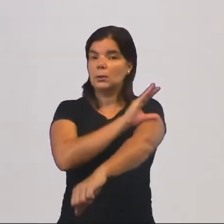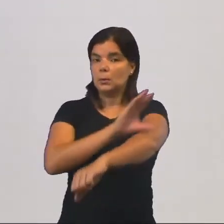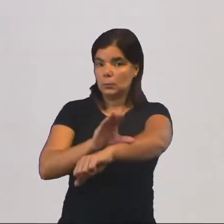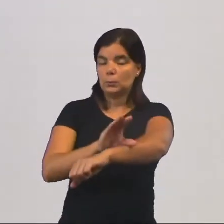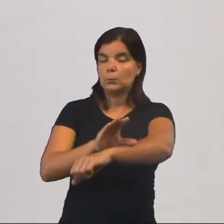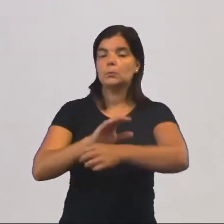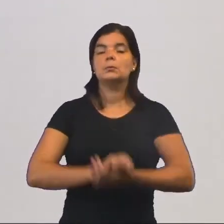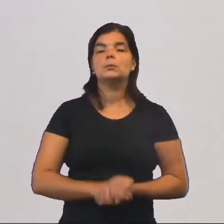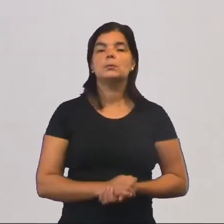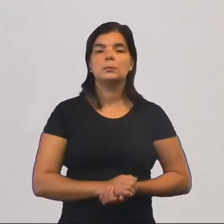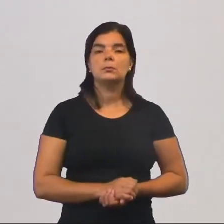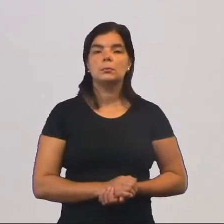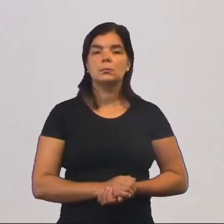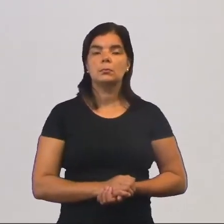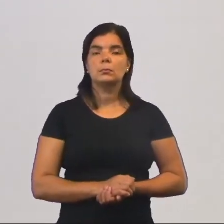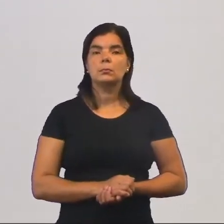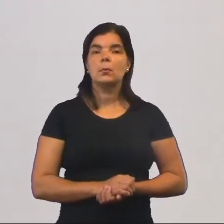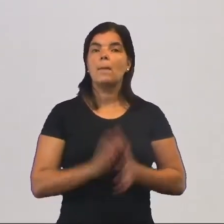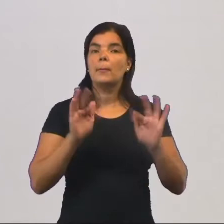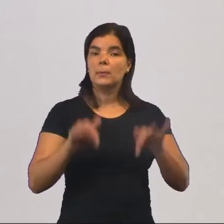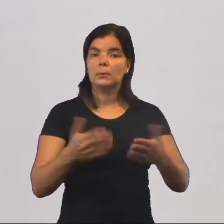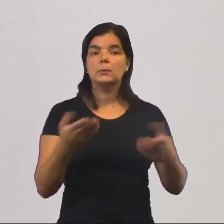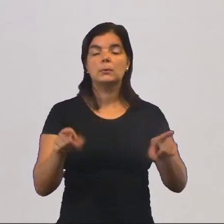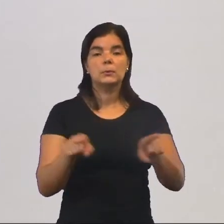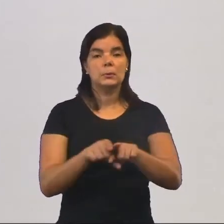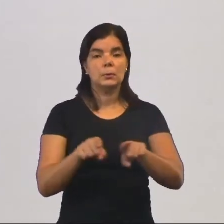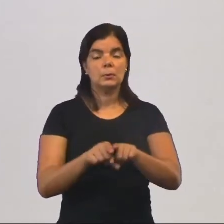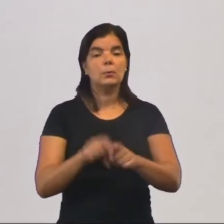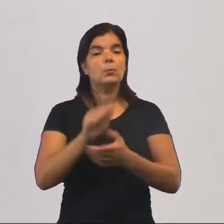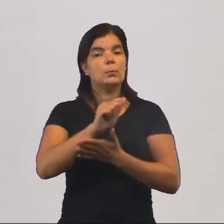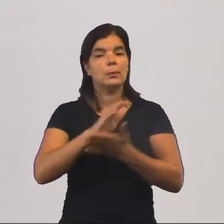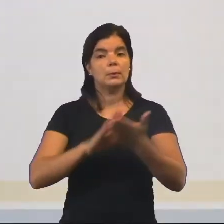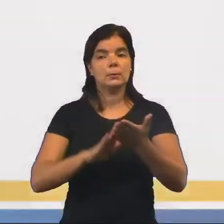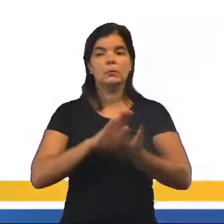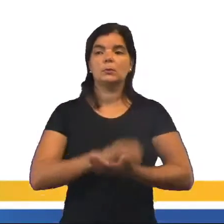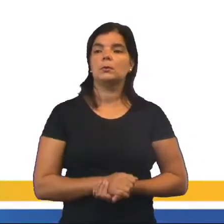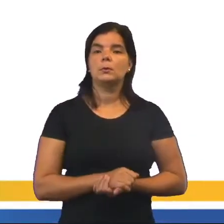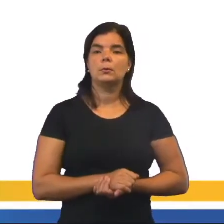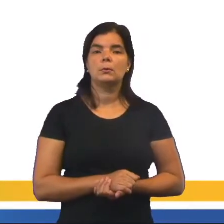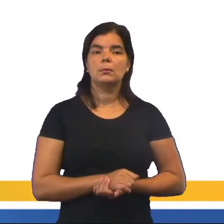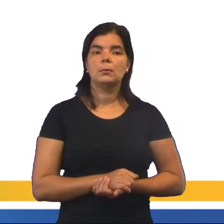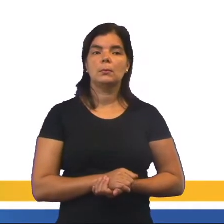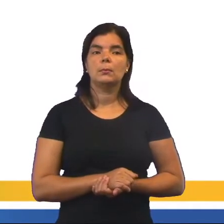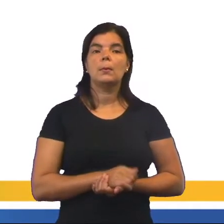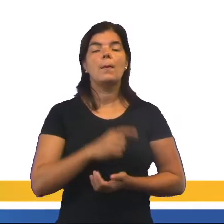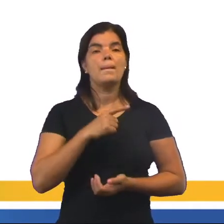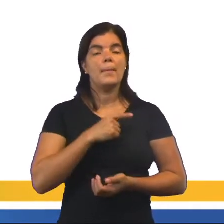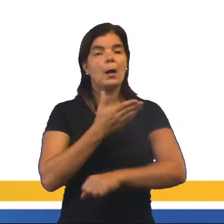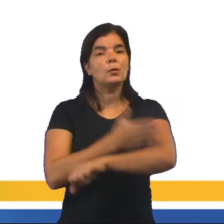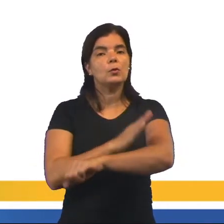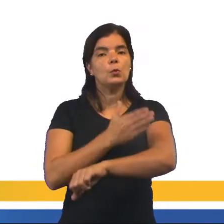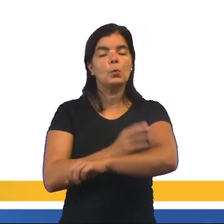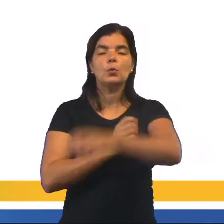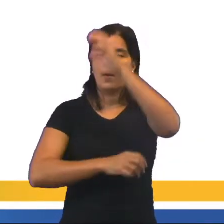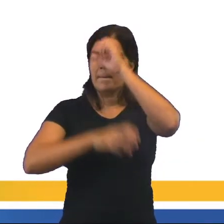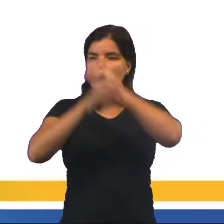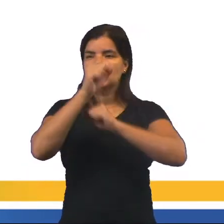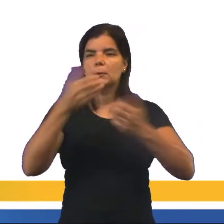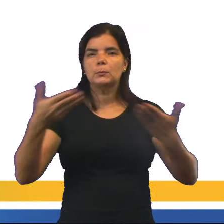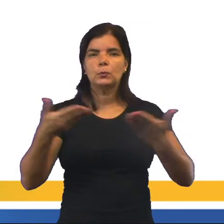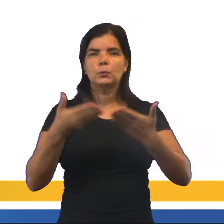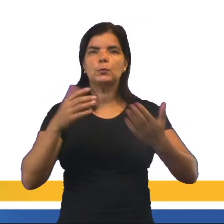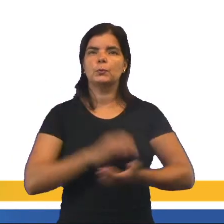cultura. E para fechar nossa aula, nós vamos fazer um exercício para exercitar o que a gente aprendeu